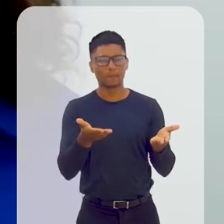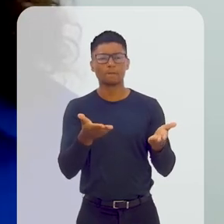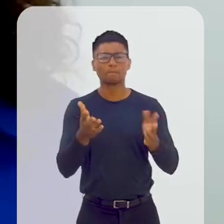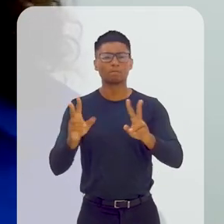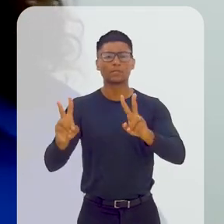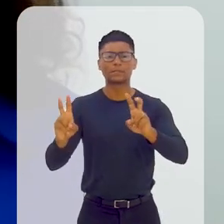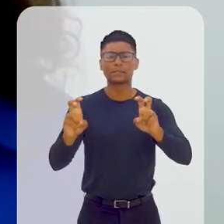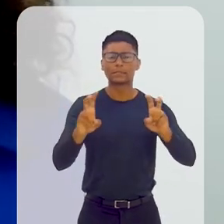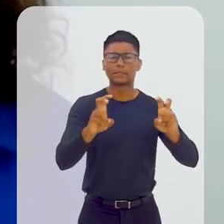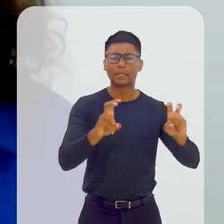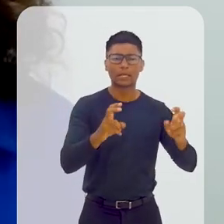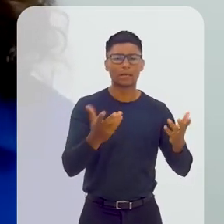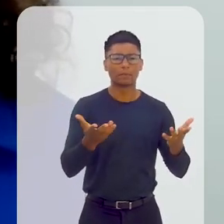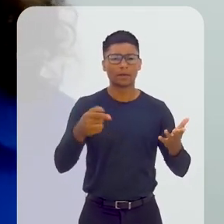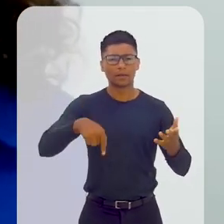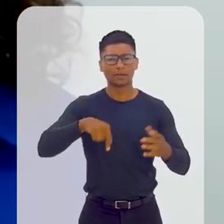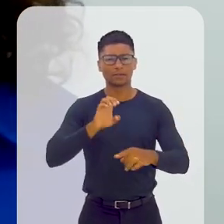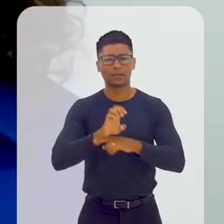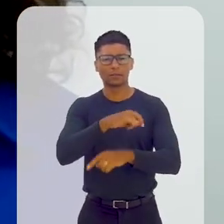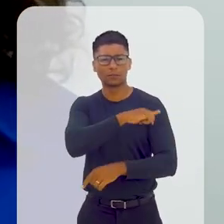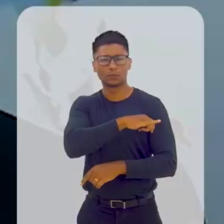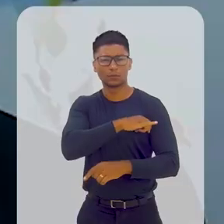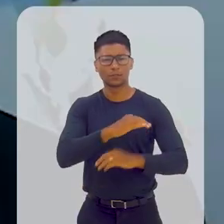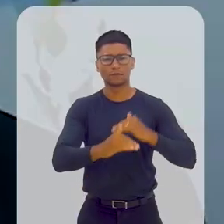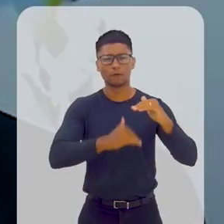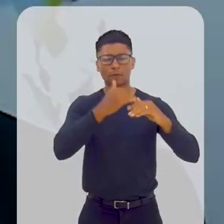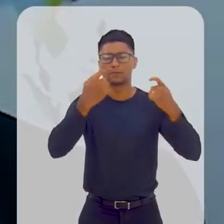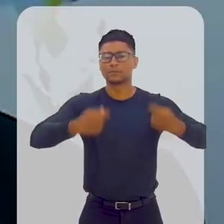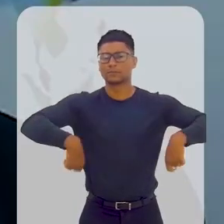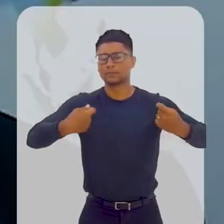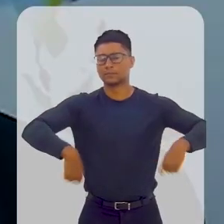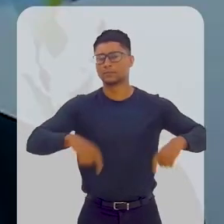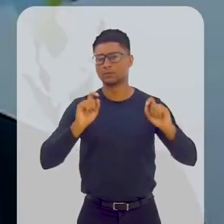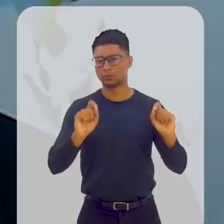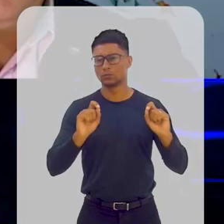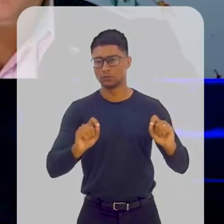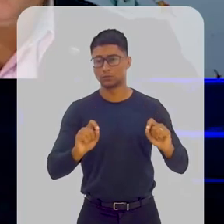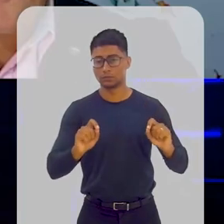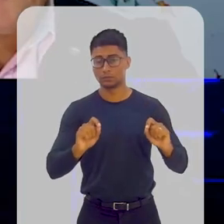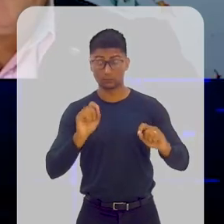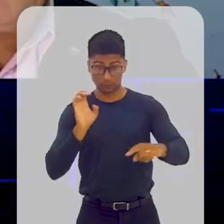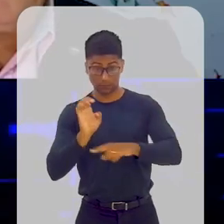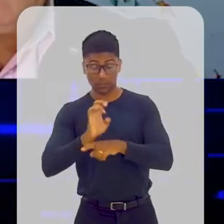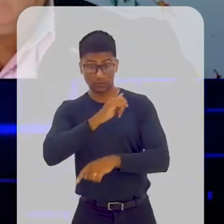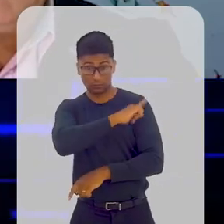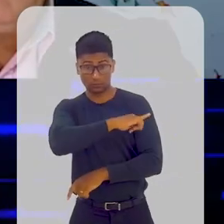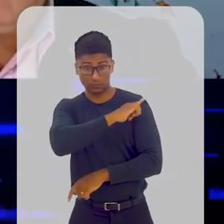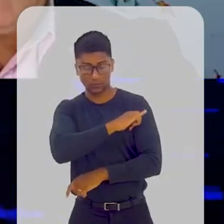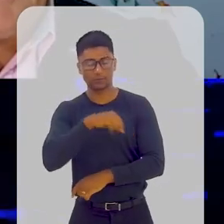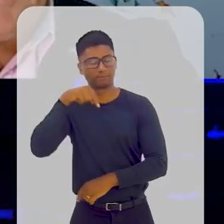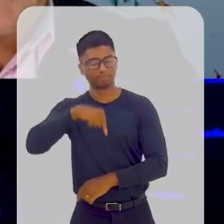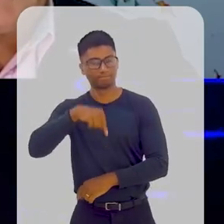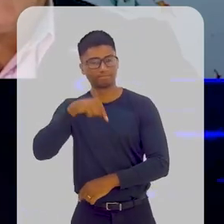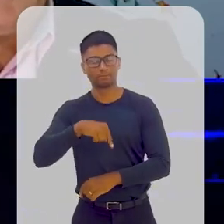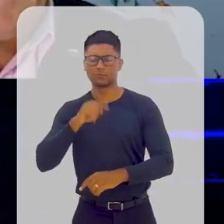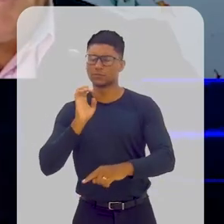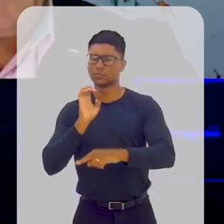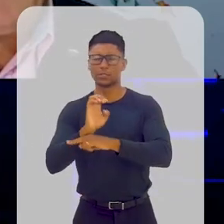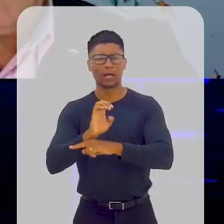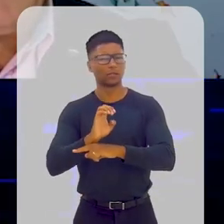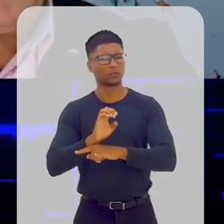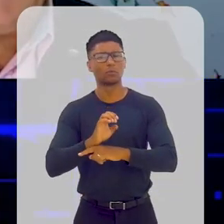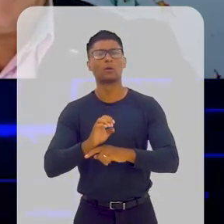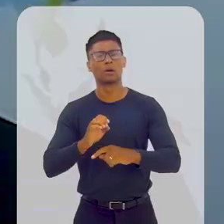ação para o desenvolvimento do Estado do Rio de Janeiro? O Estado do Rio de Janeiro é um Estado rico, próspero, e ele precisa